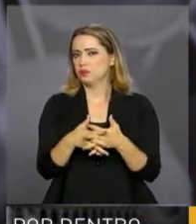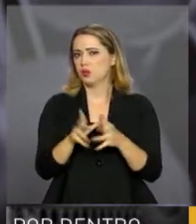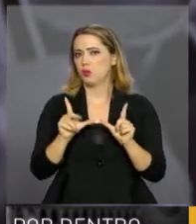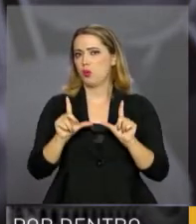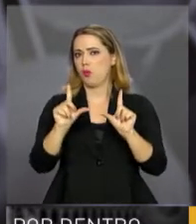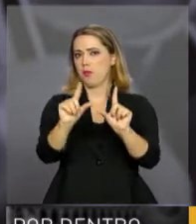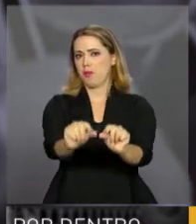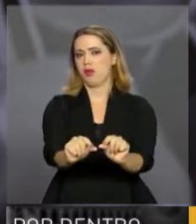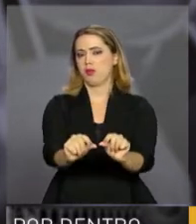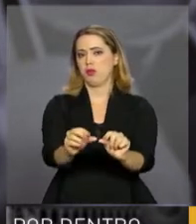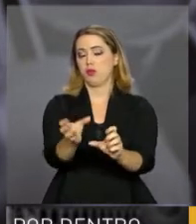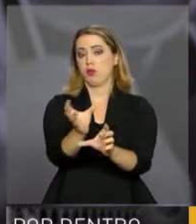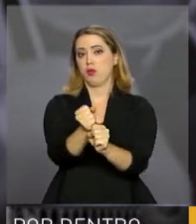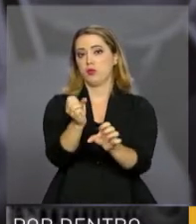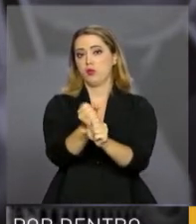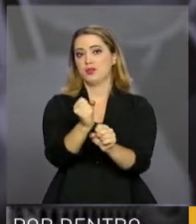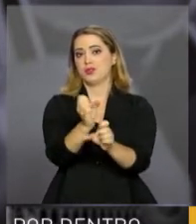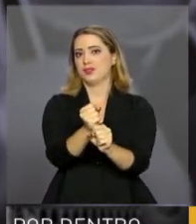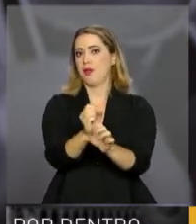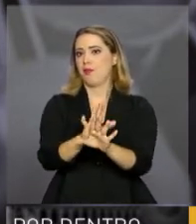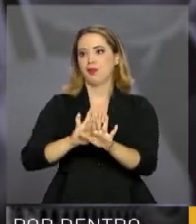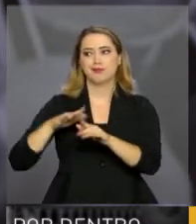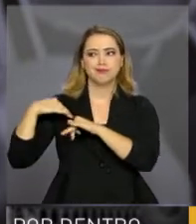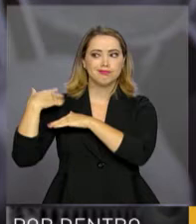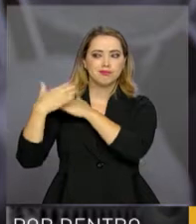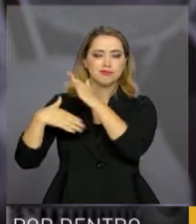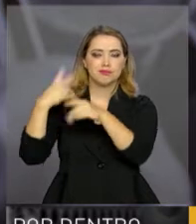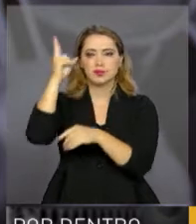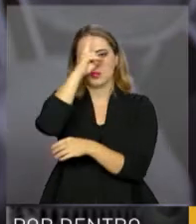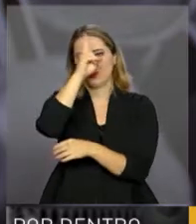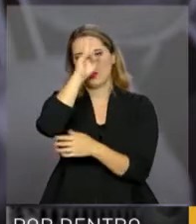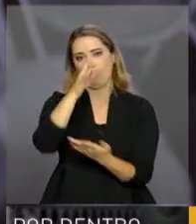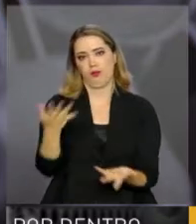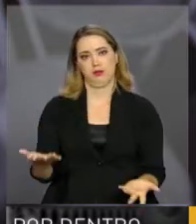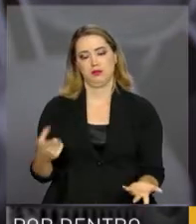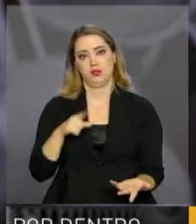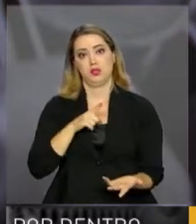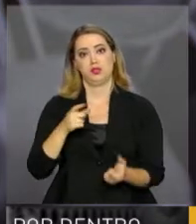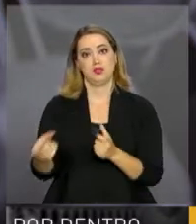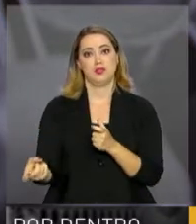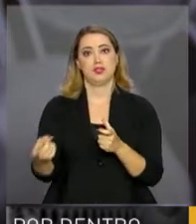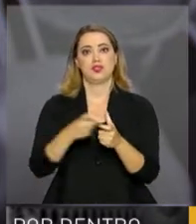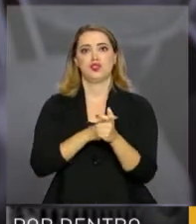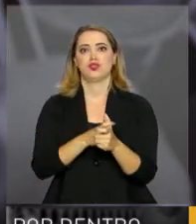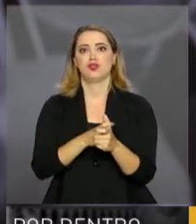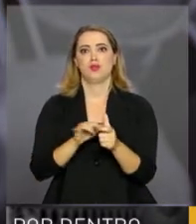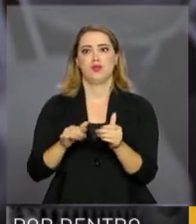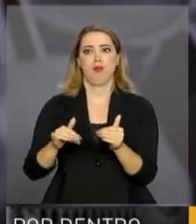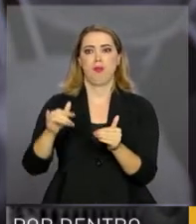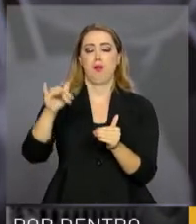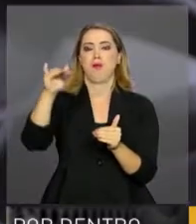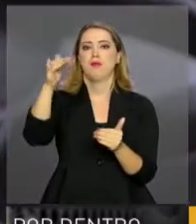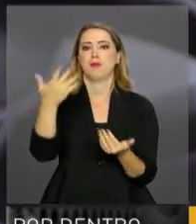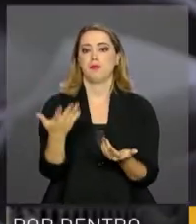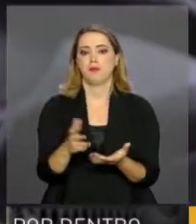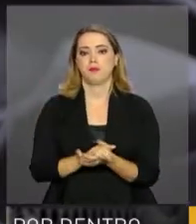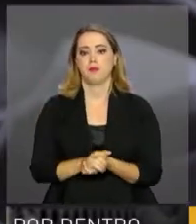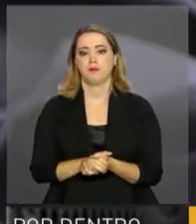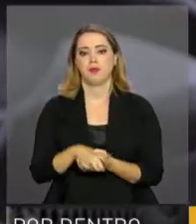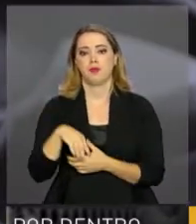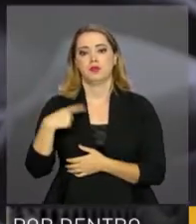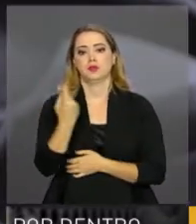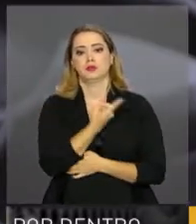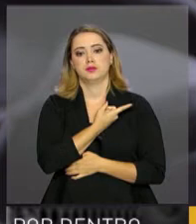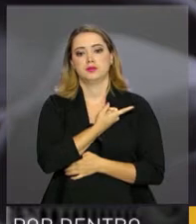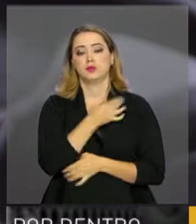menor orçamento da história do Ministério. Nós tínhamos um volume de dívidas como nunca tivemos na história do Ministério.